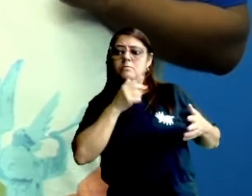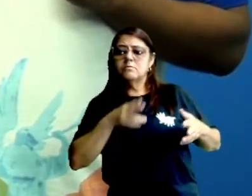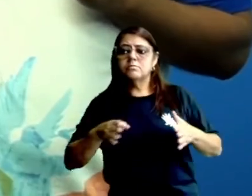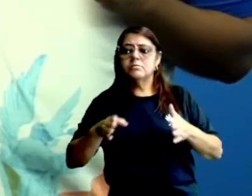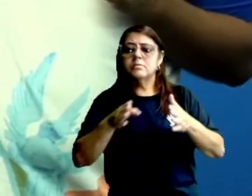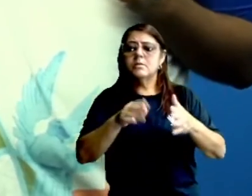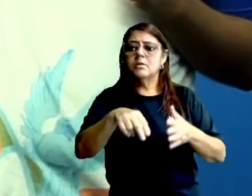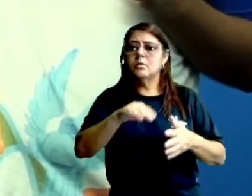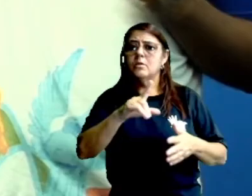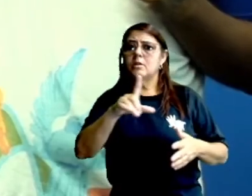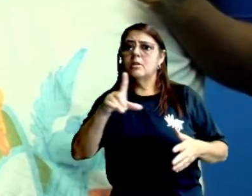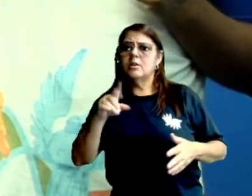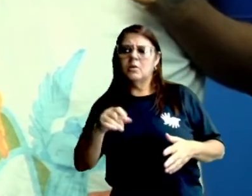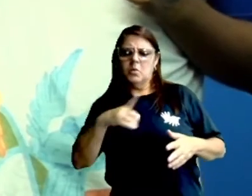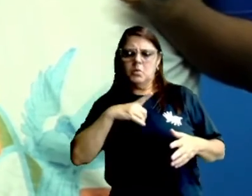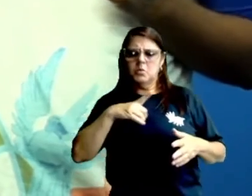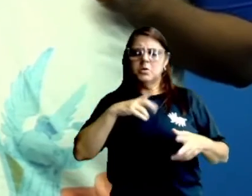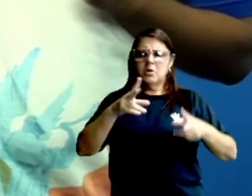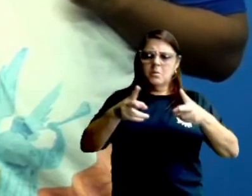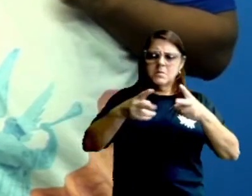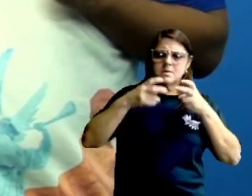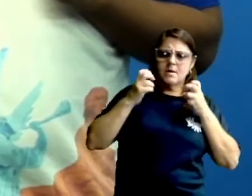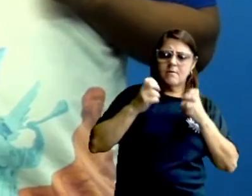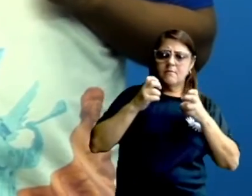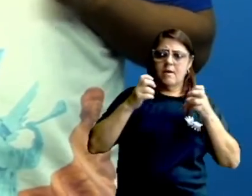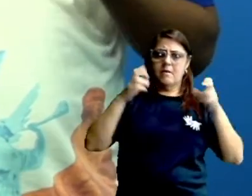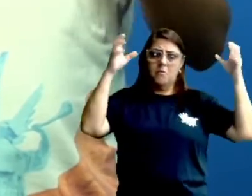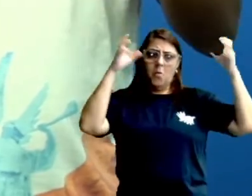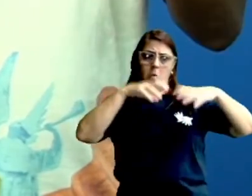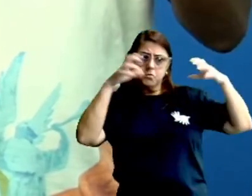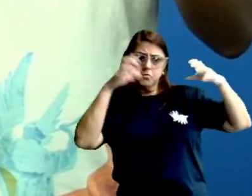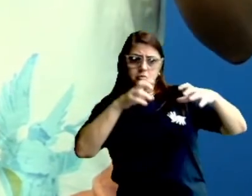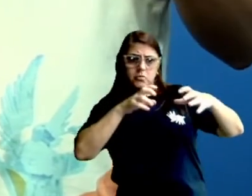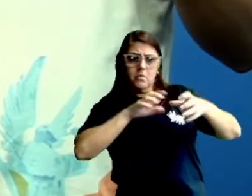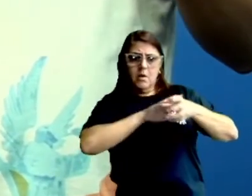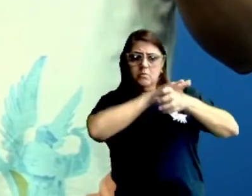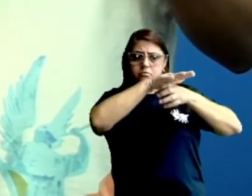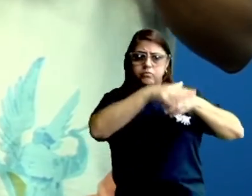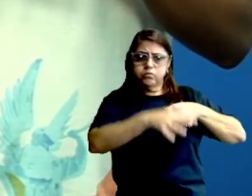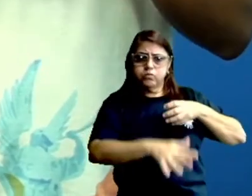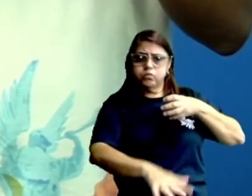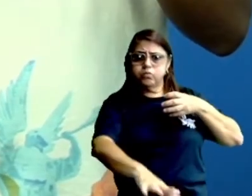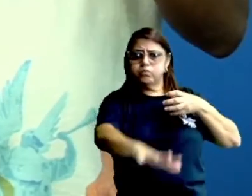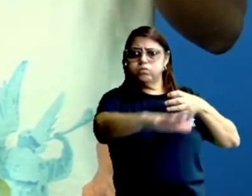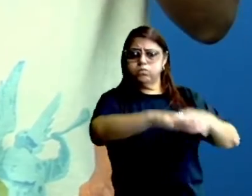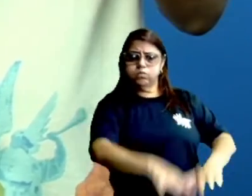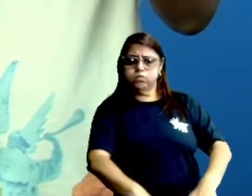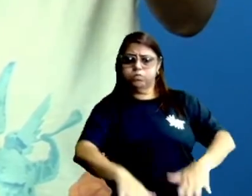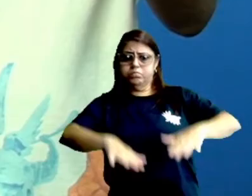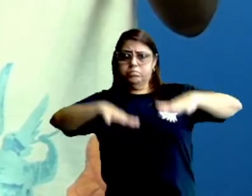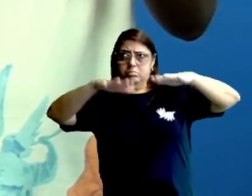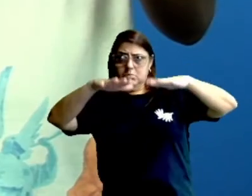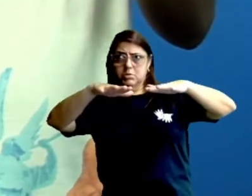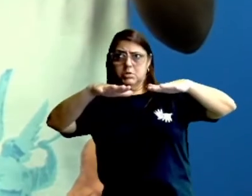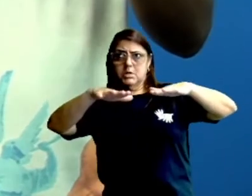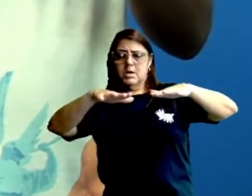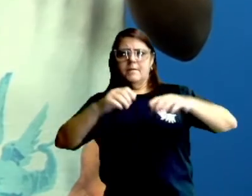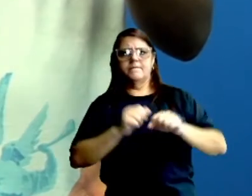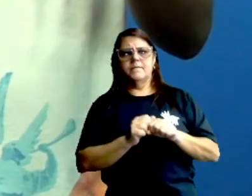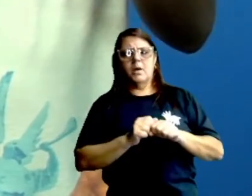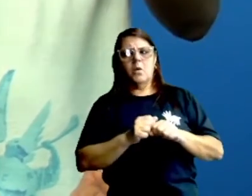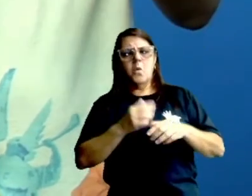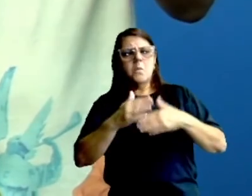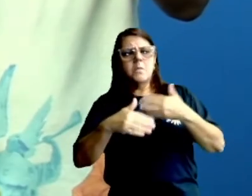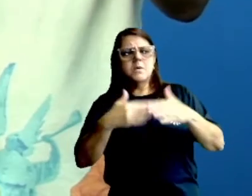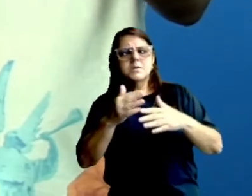perceber que existiram momentos que tinha cheias e outros momentos que o rio ele secava nem todos começaram a desenvolver